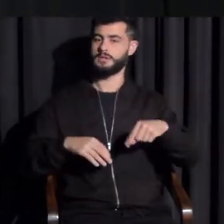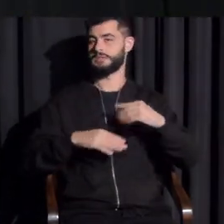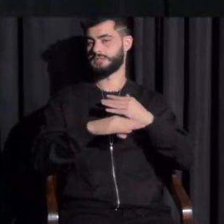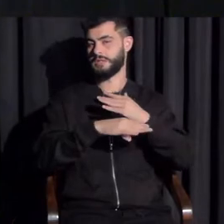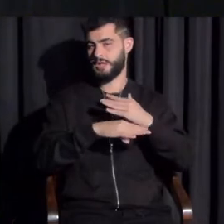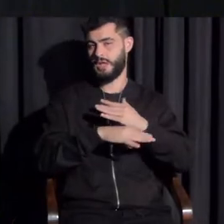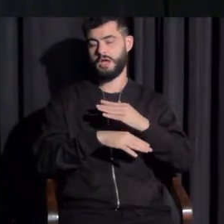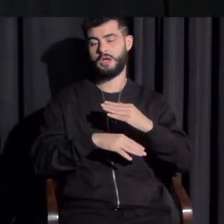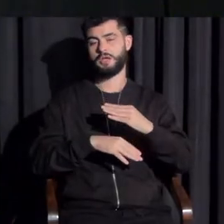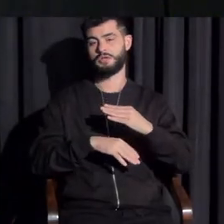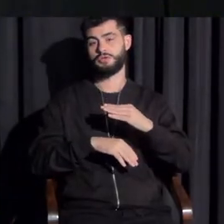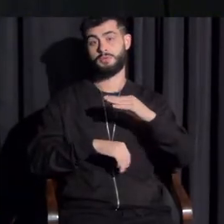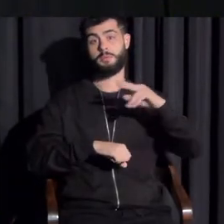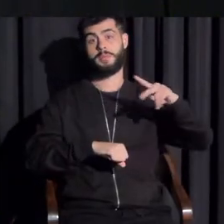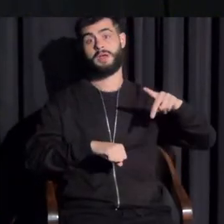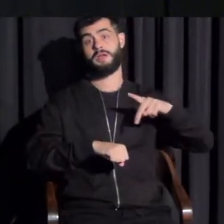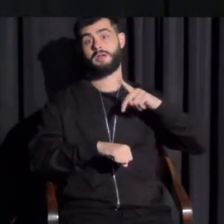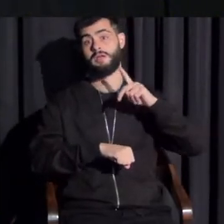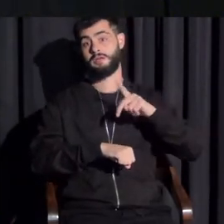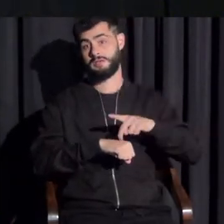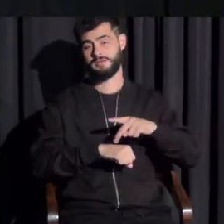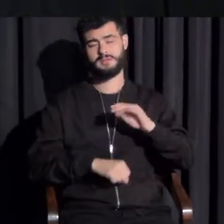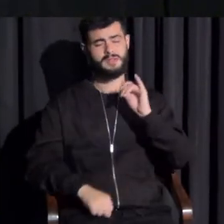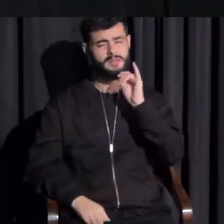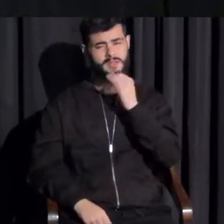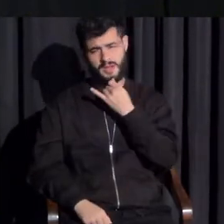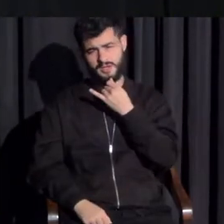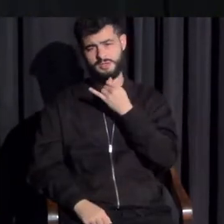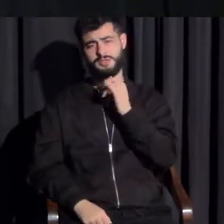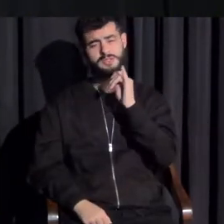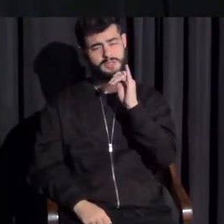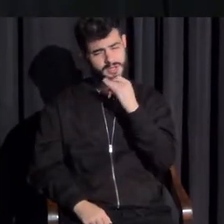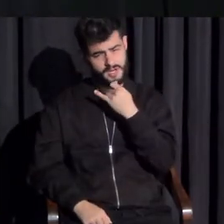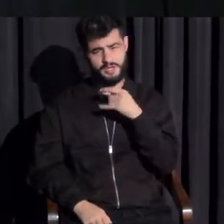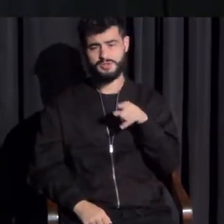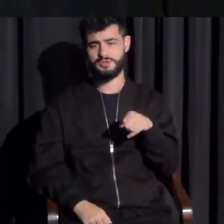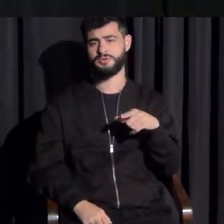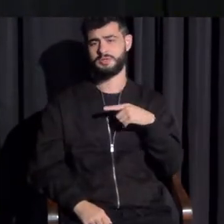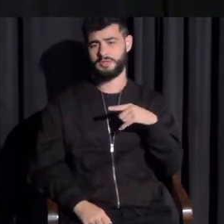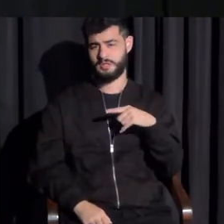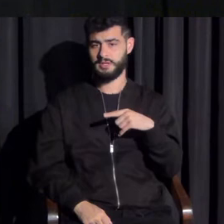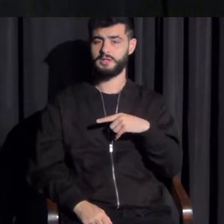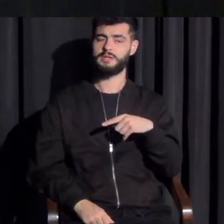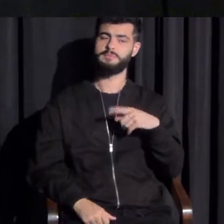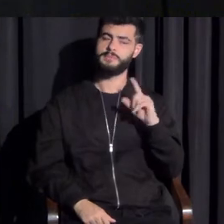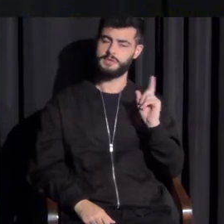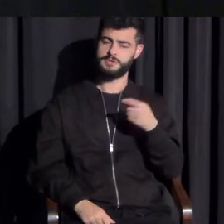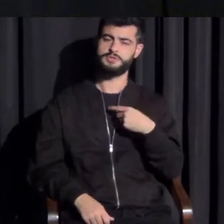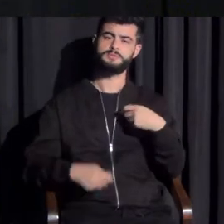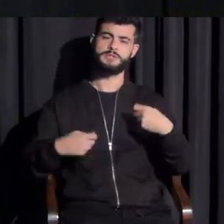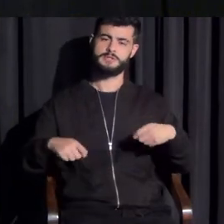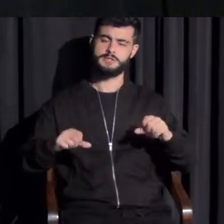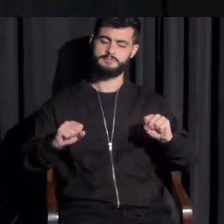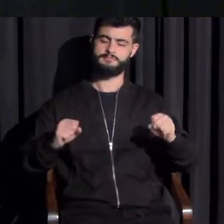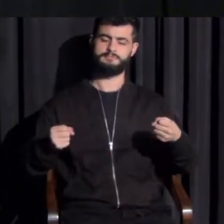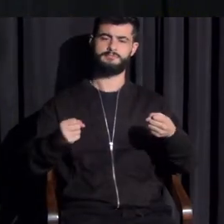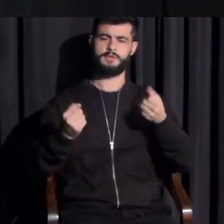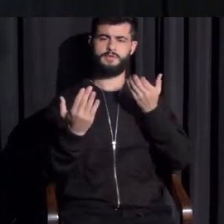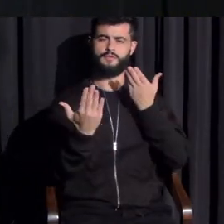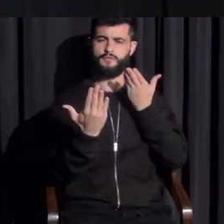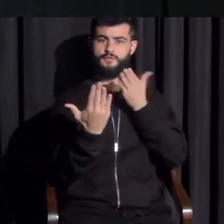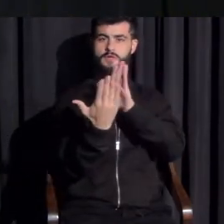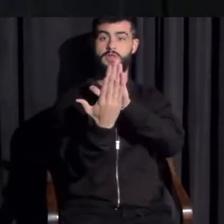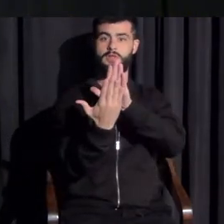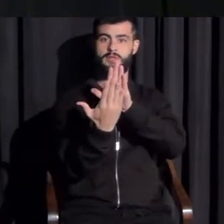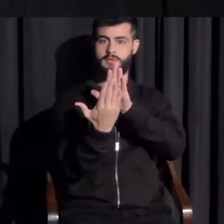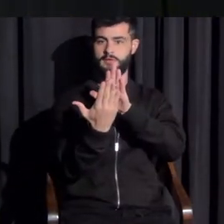é trágico e que, na sua tragicidade, exige que a gente enfrente isso de frente. Né? E eu acho que essas